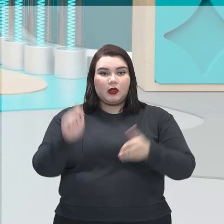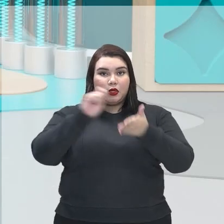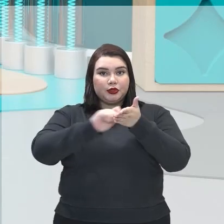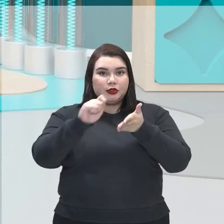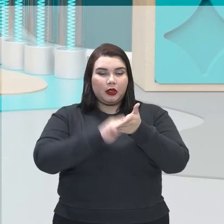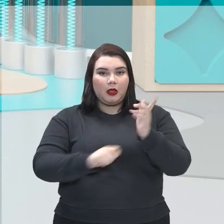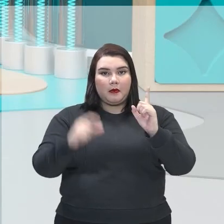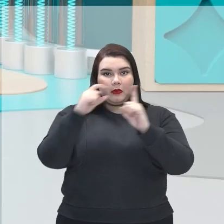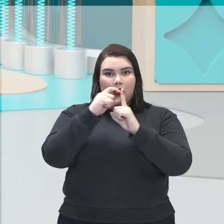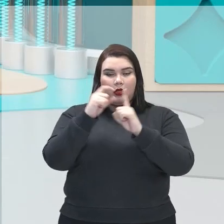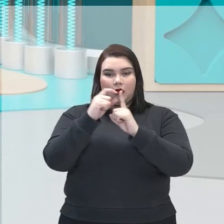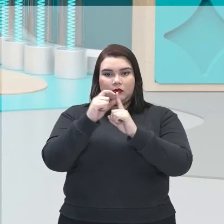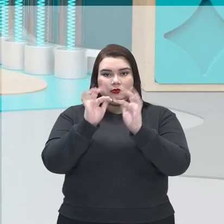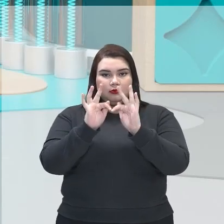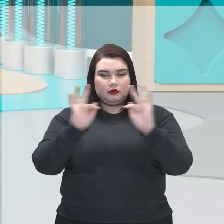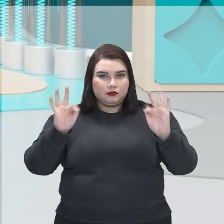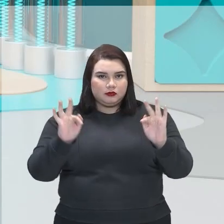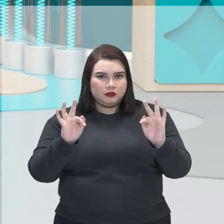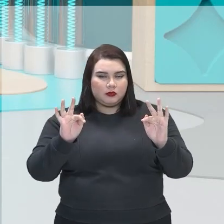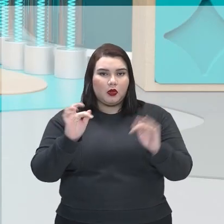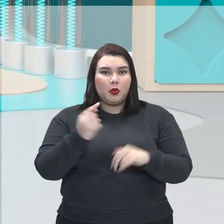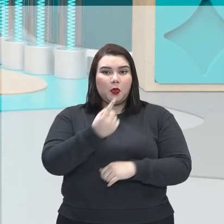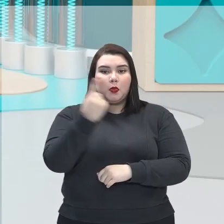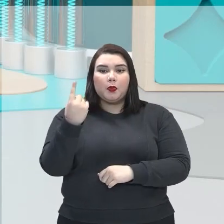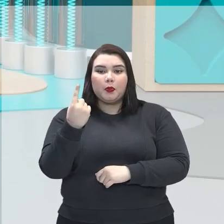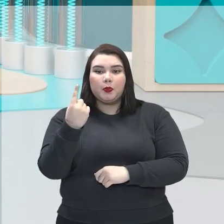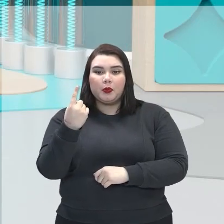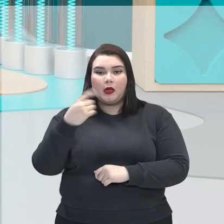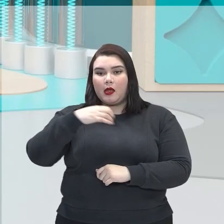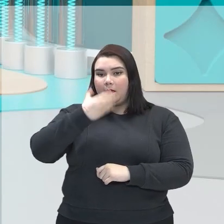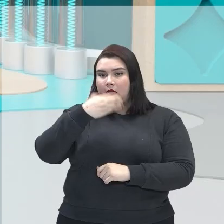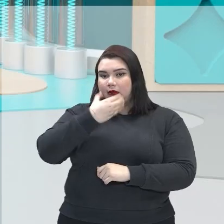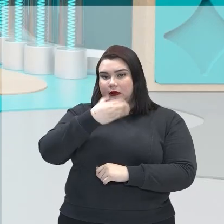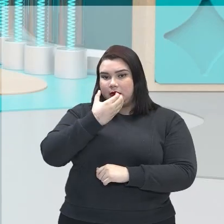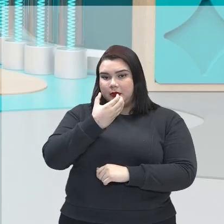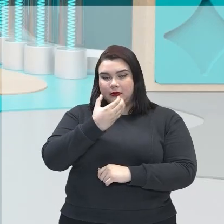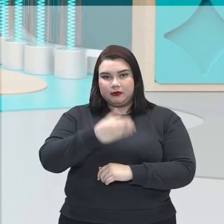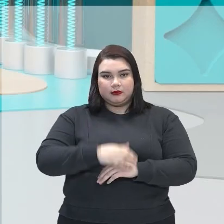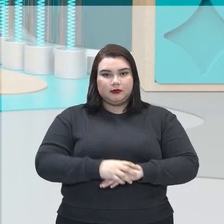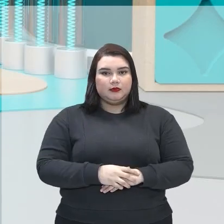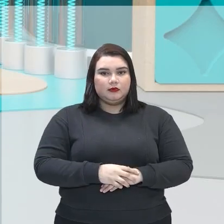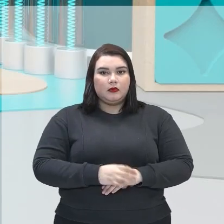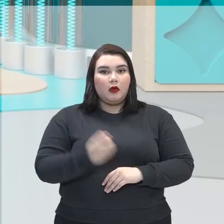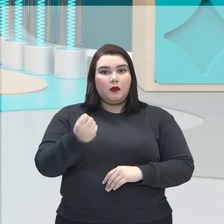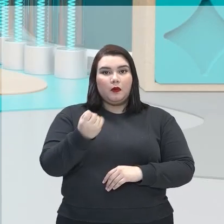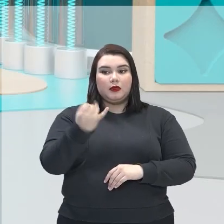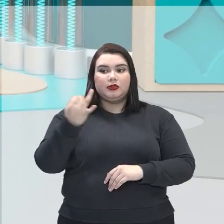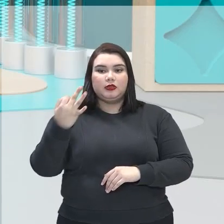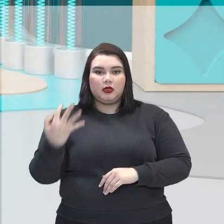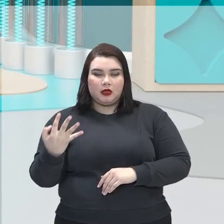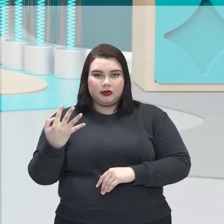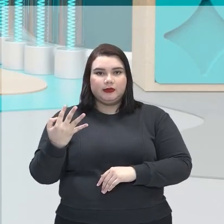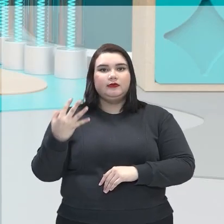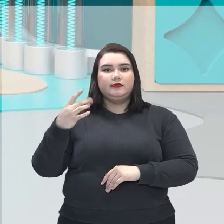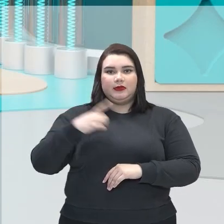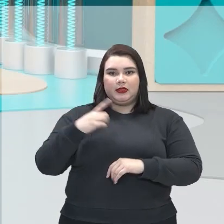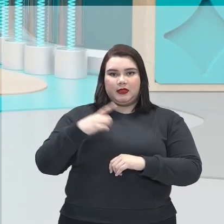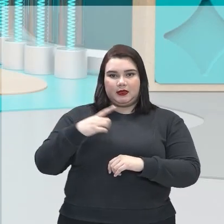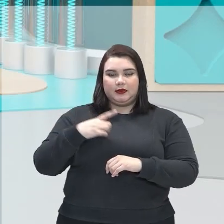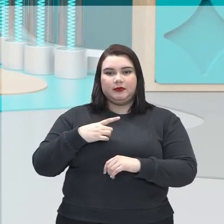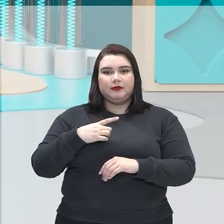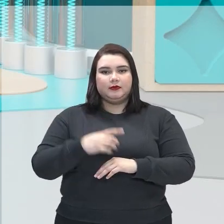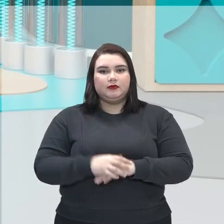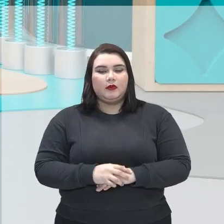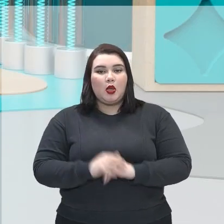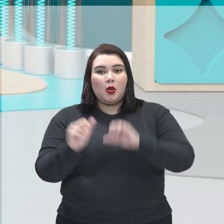escrita, uma maçã. Eu estou contando, quantificando aí de forma individual. E quando eu vou passar